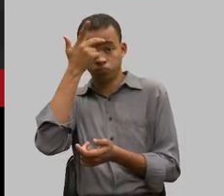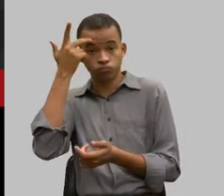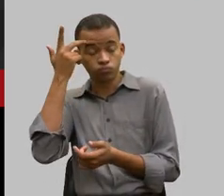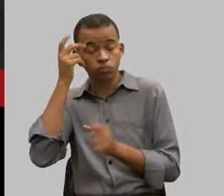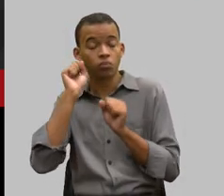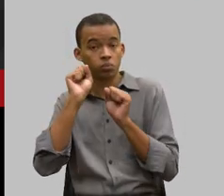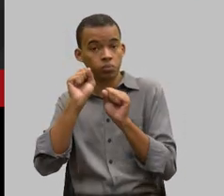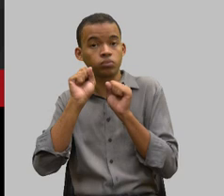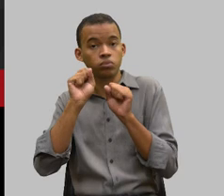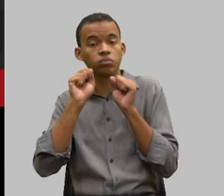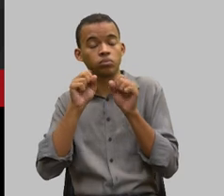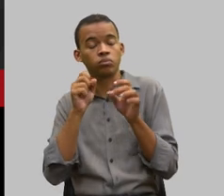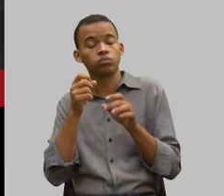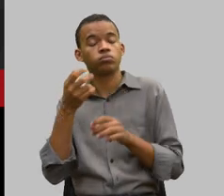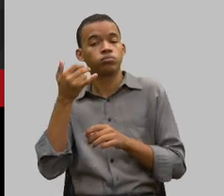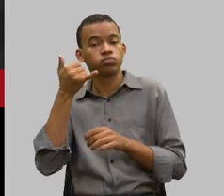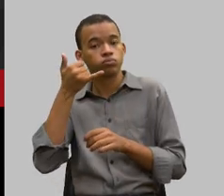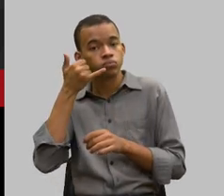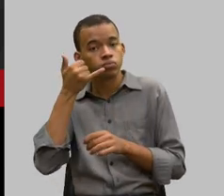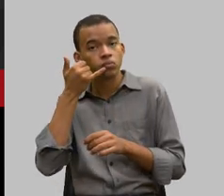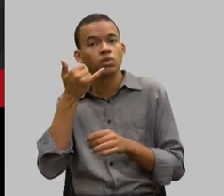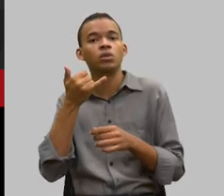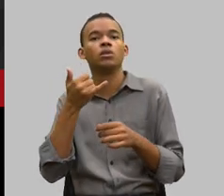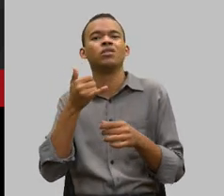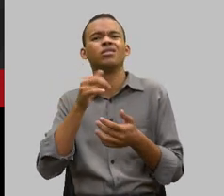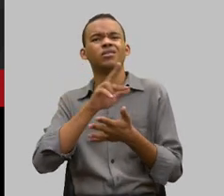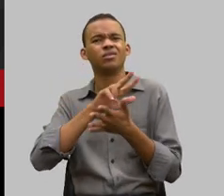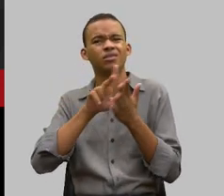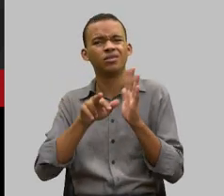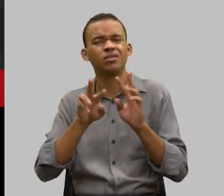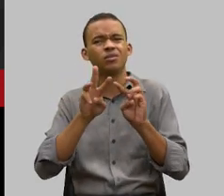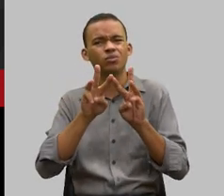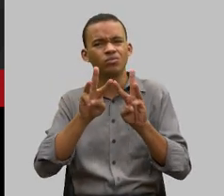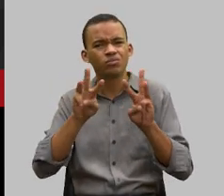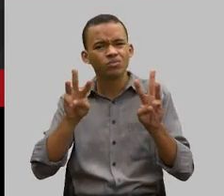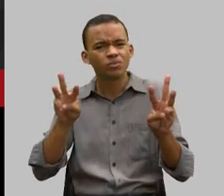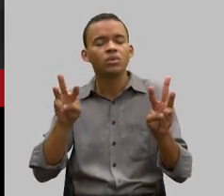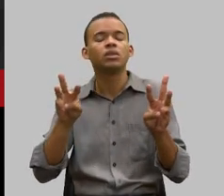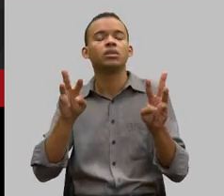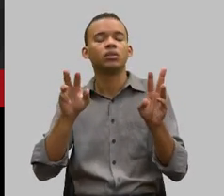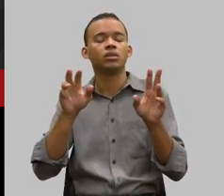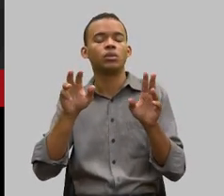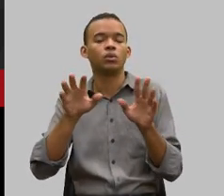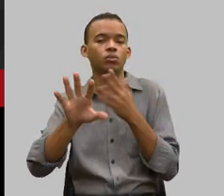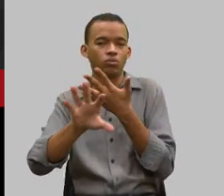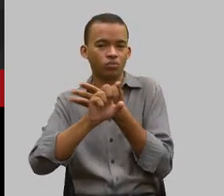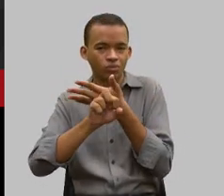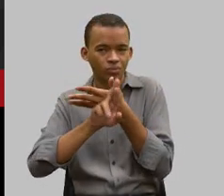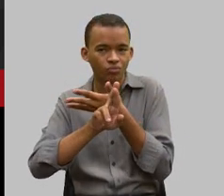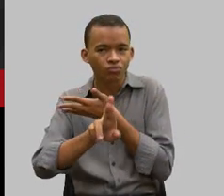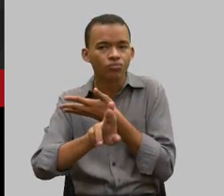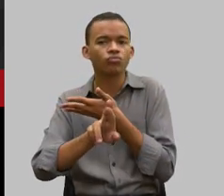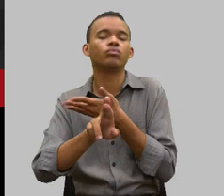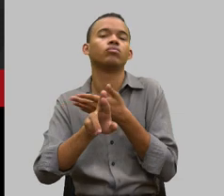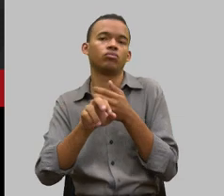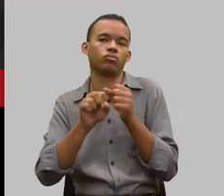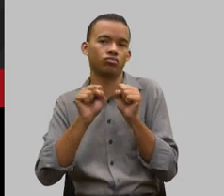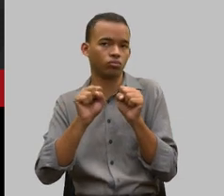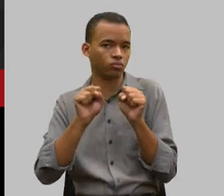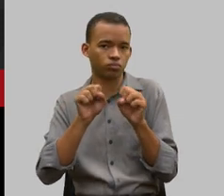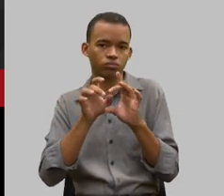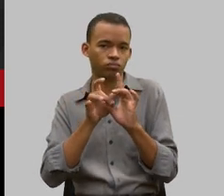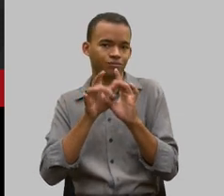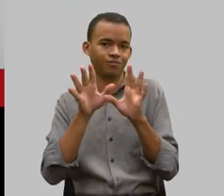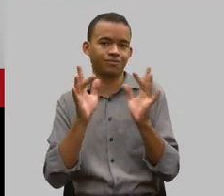isic e o fala.br que é uma plataforma integrada de ouvidoria então assim com tudo